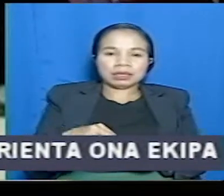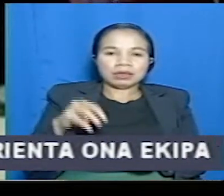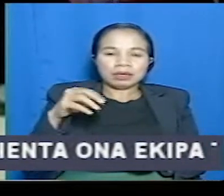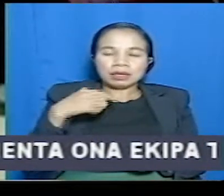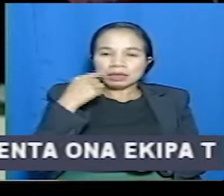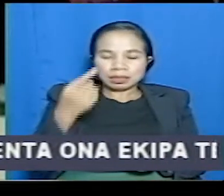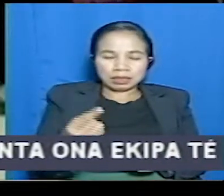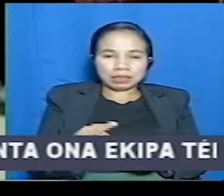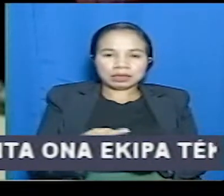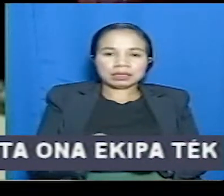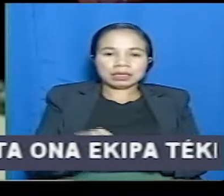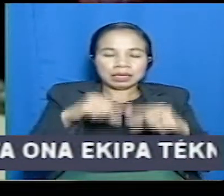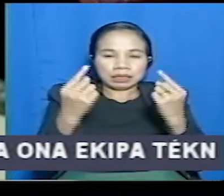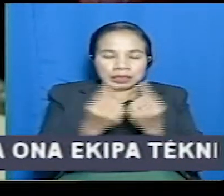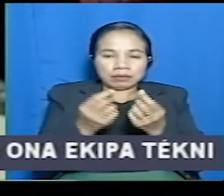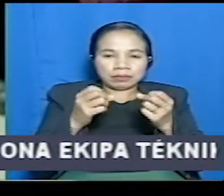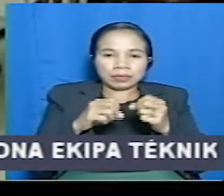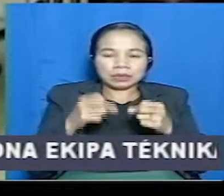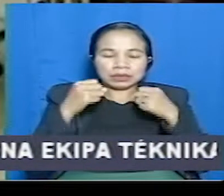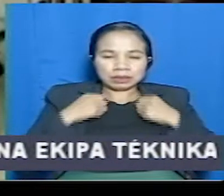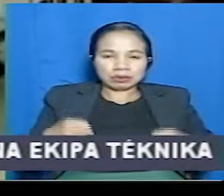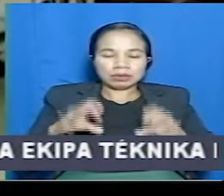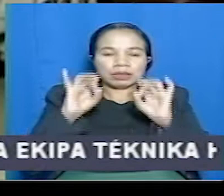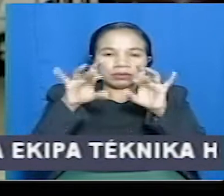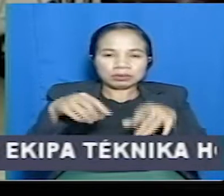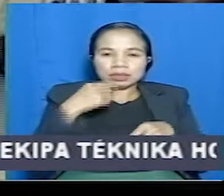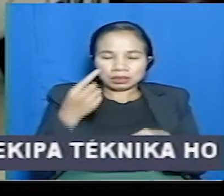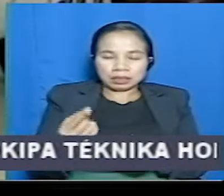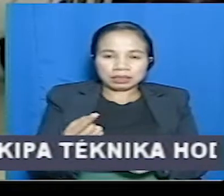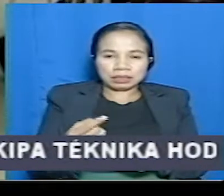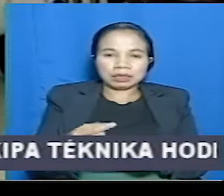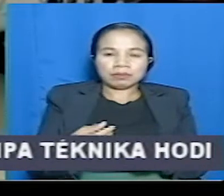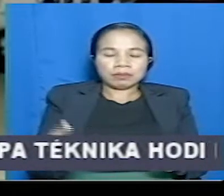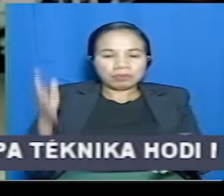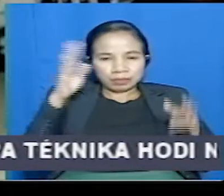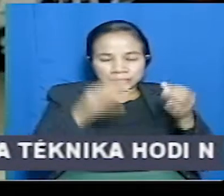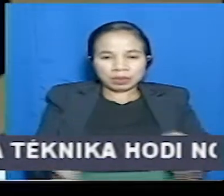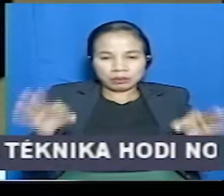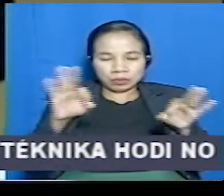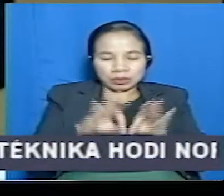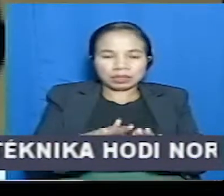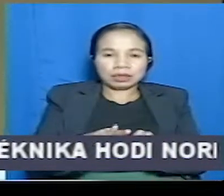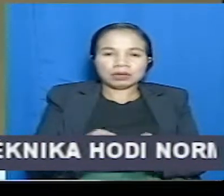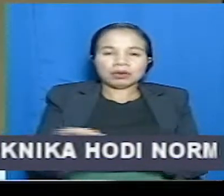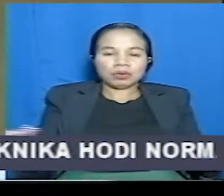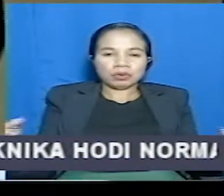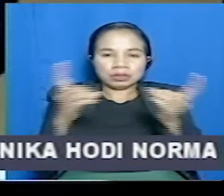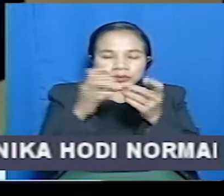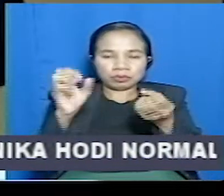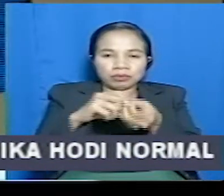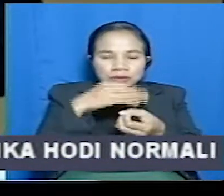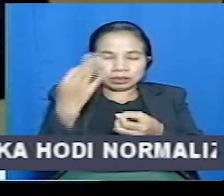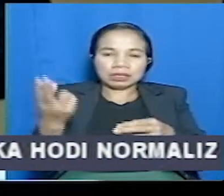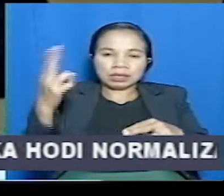Equipa Saúde Austrália Ausmat recomenda assunto importante, onde luta a sor Covid-19, maka tem